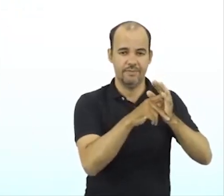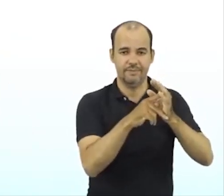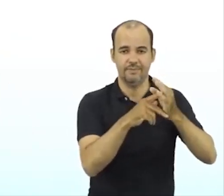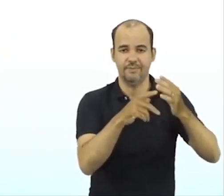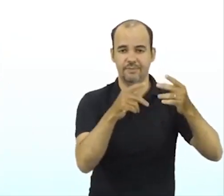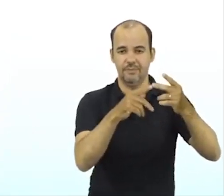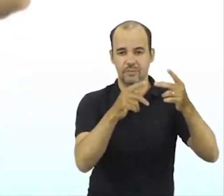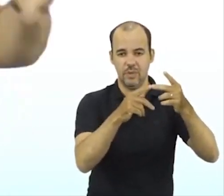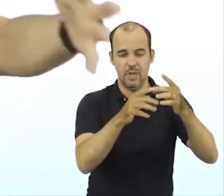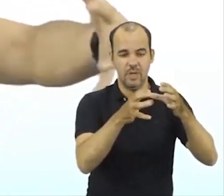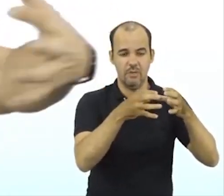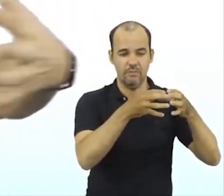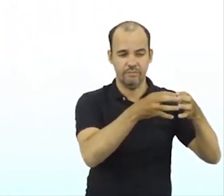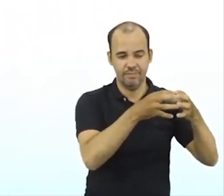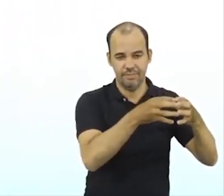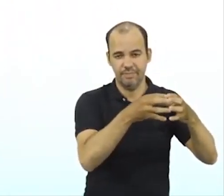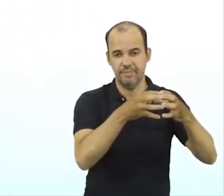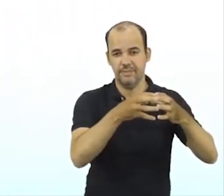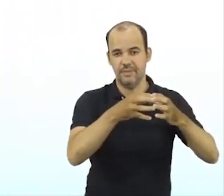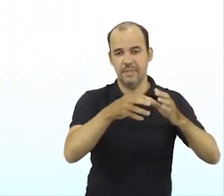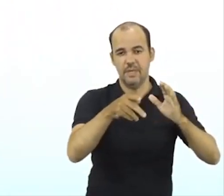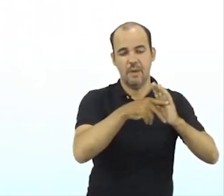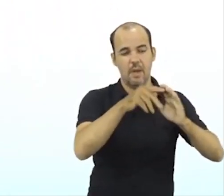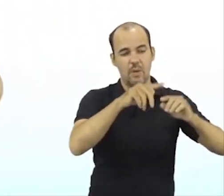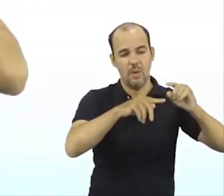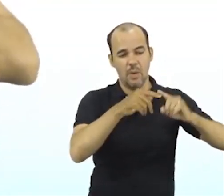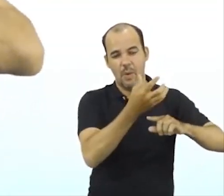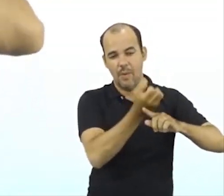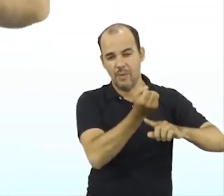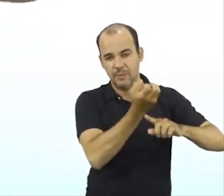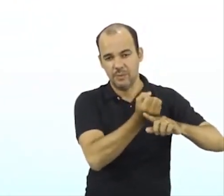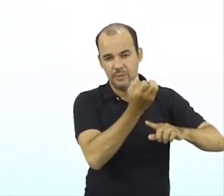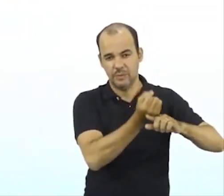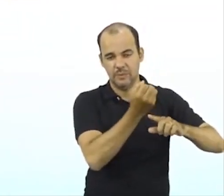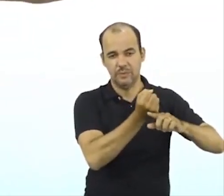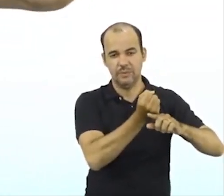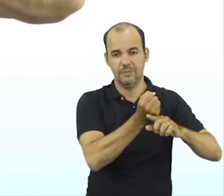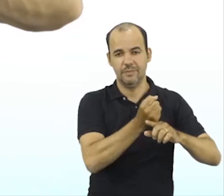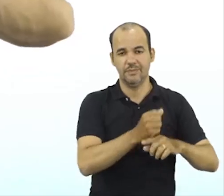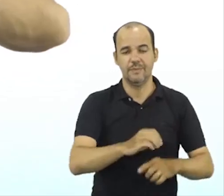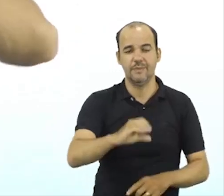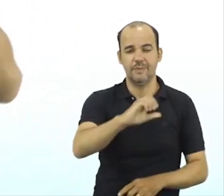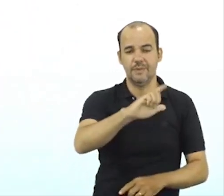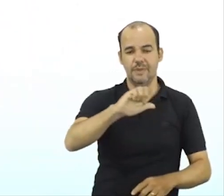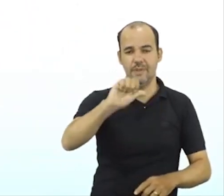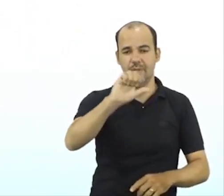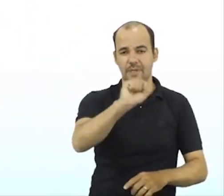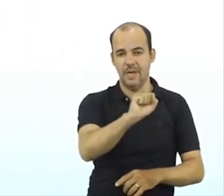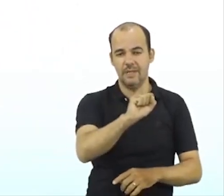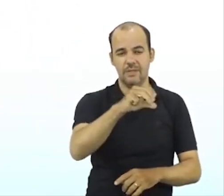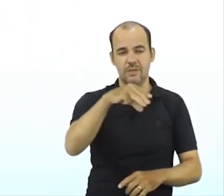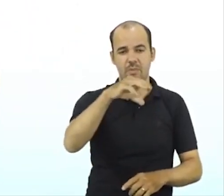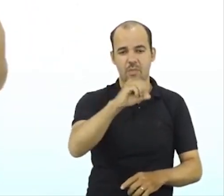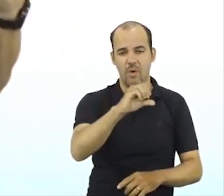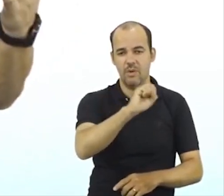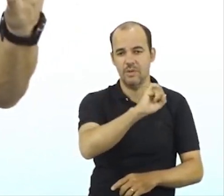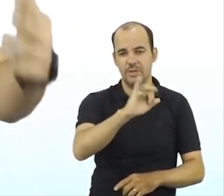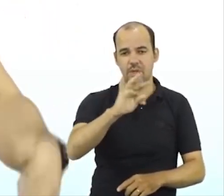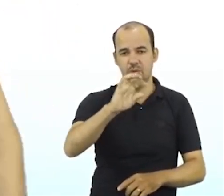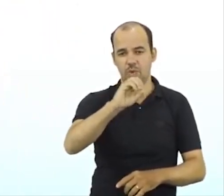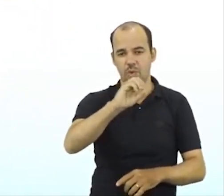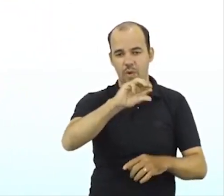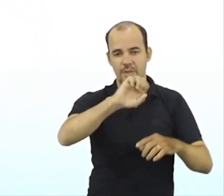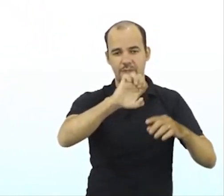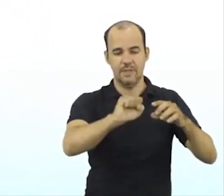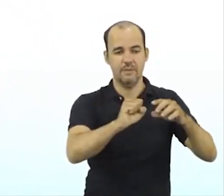são as endocitoses, são os processos que entram em substância, e a plasmocitose, que é uma exocitose, é o